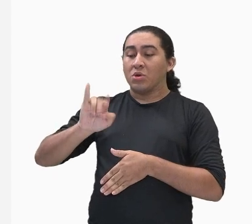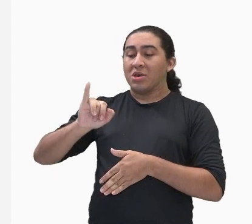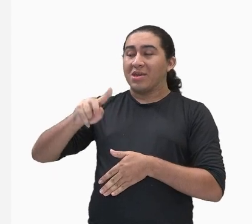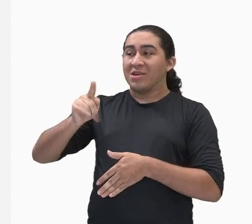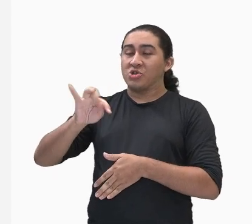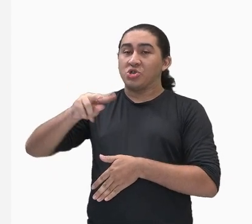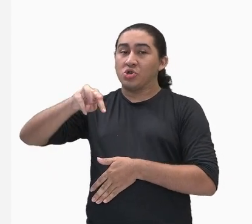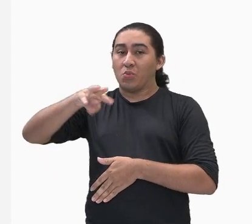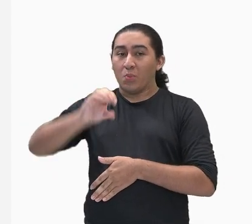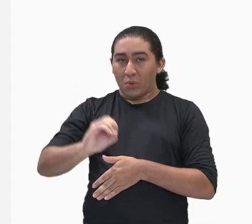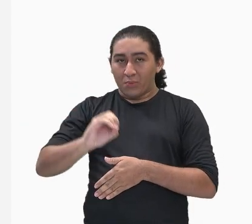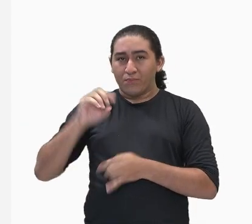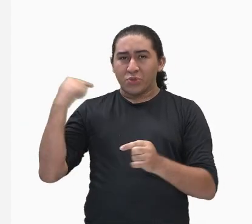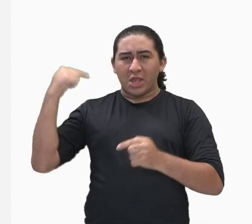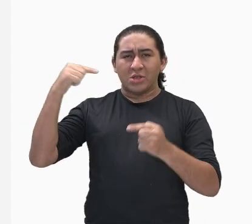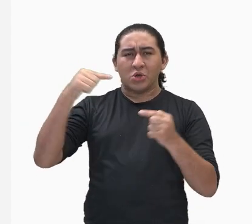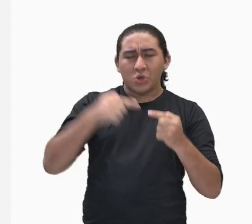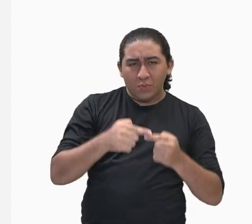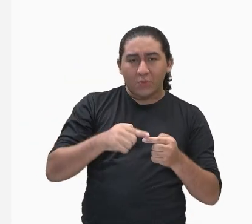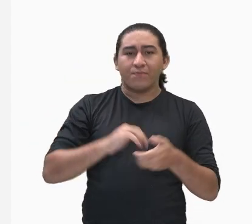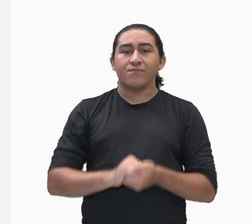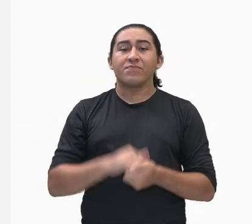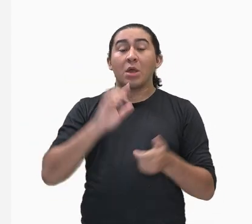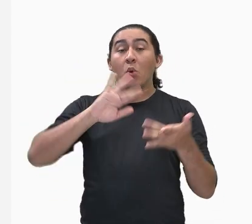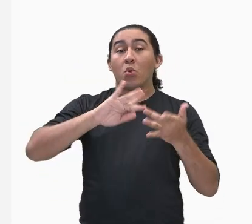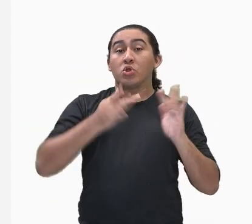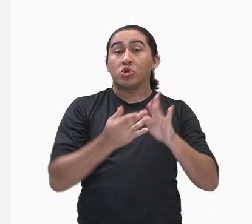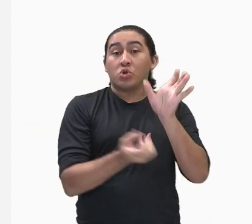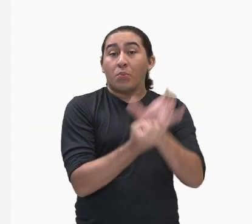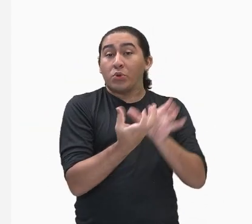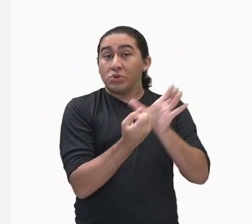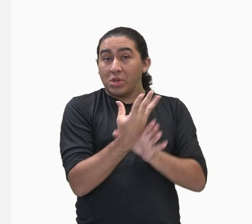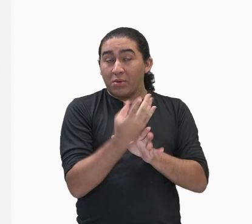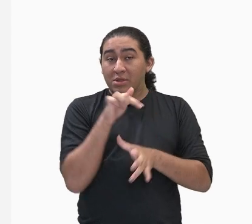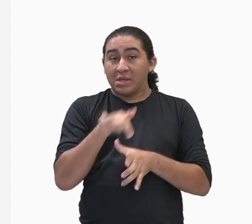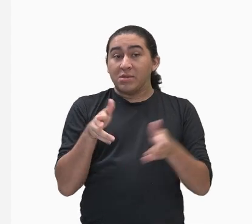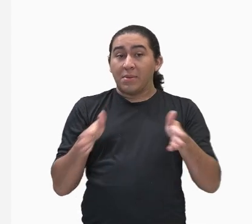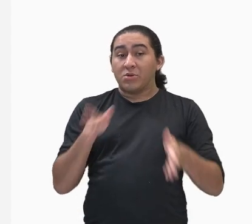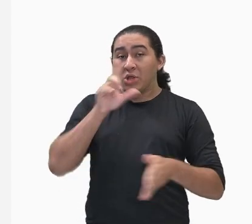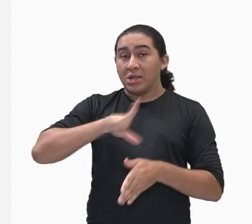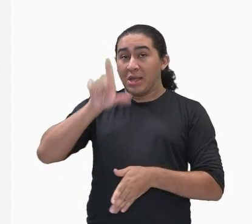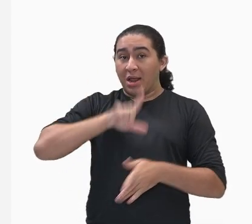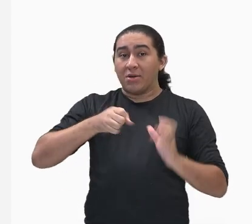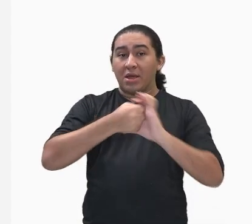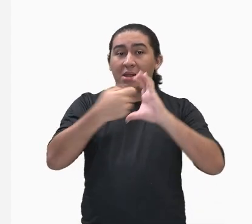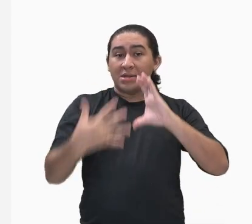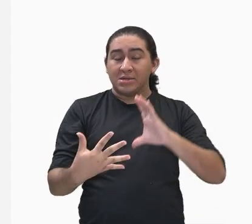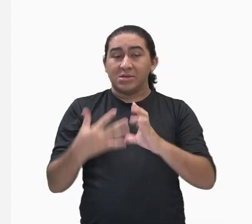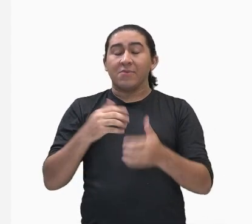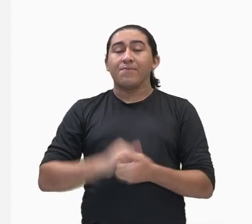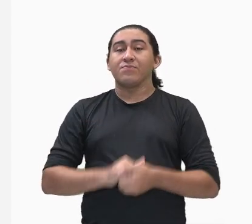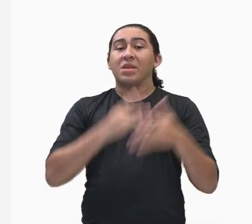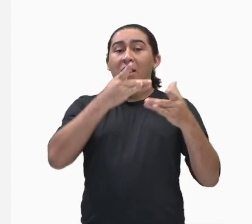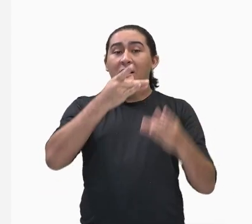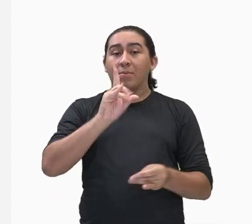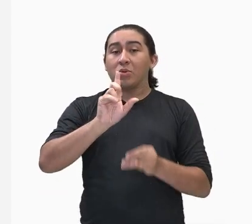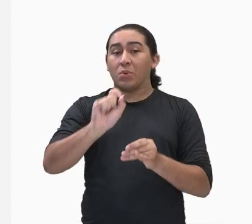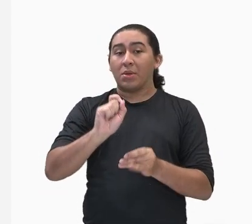quinhentismo. Contexto de produção, quinhentismo, características,